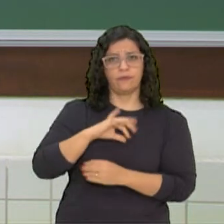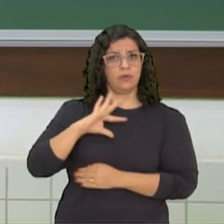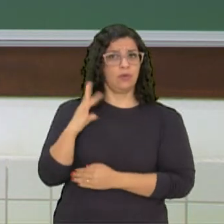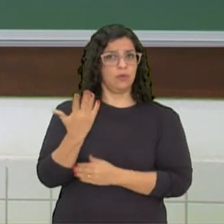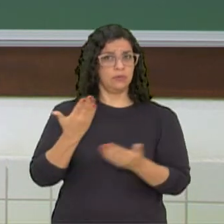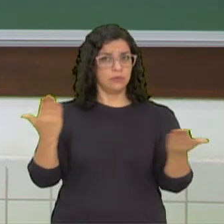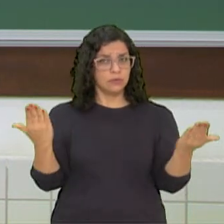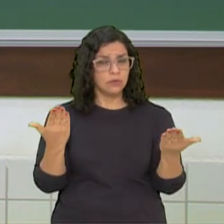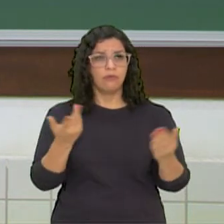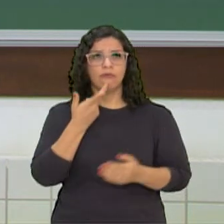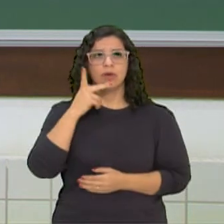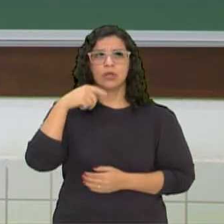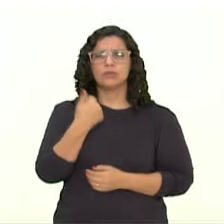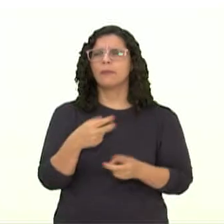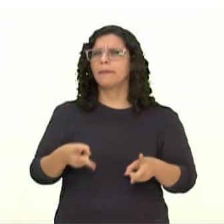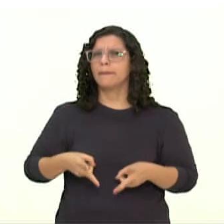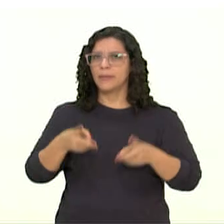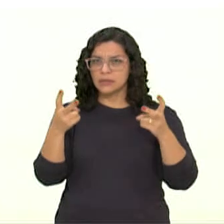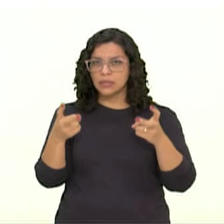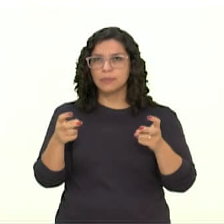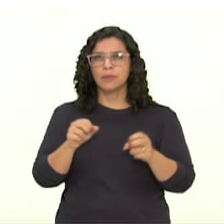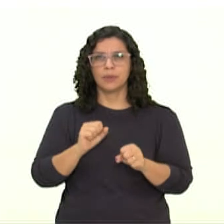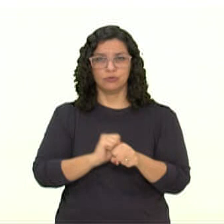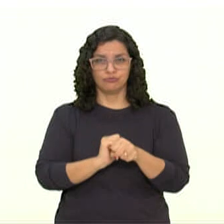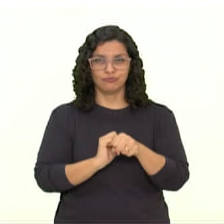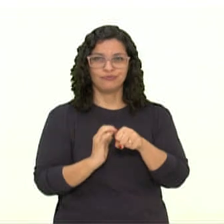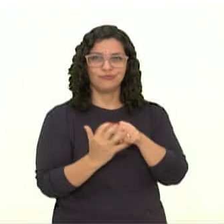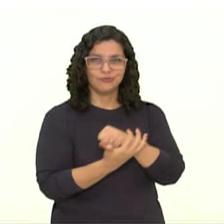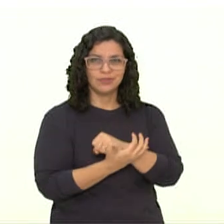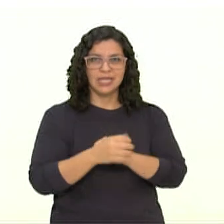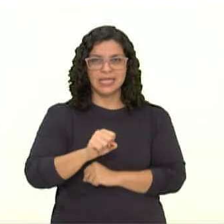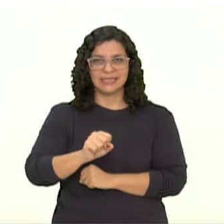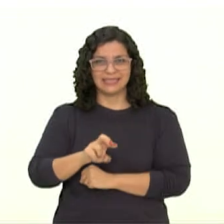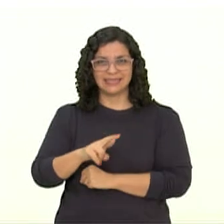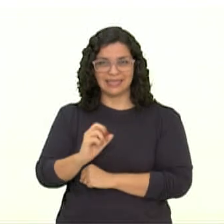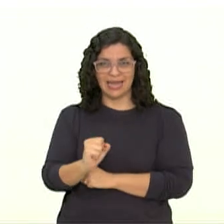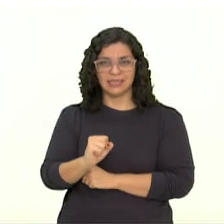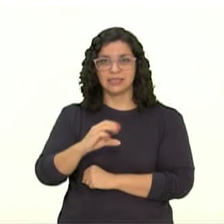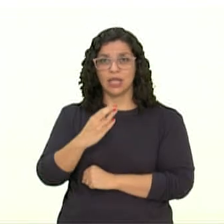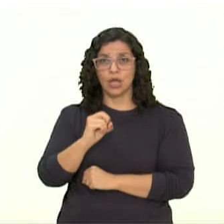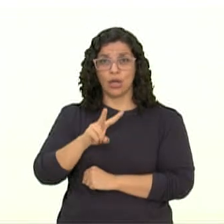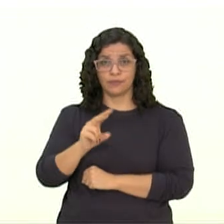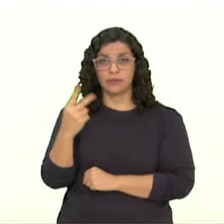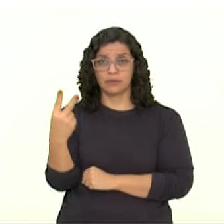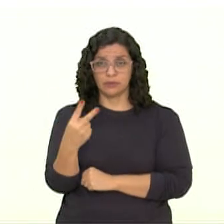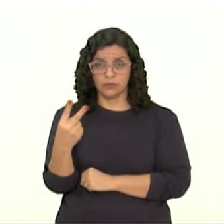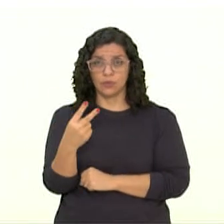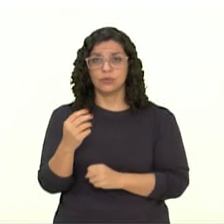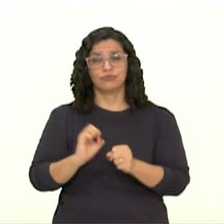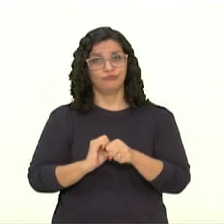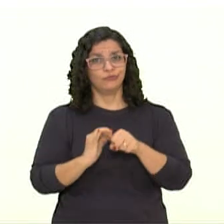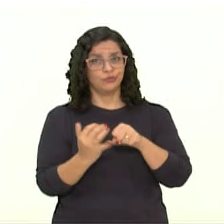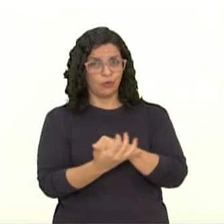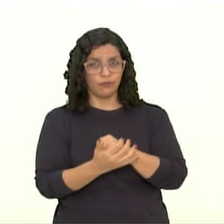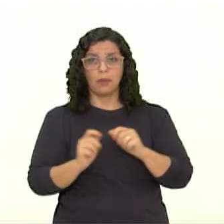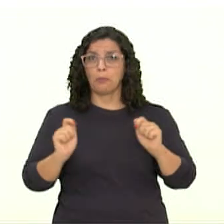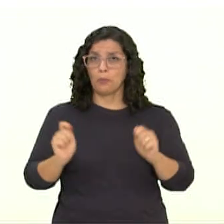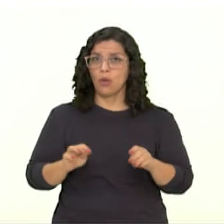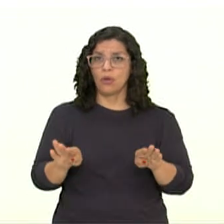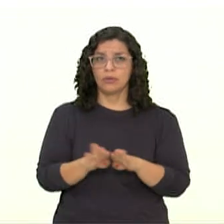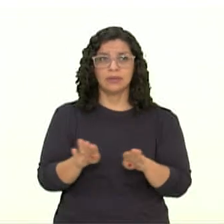ali, que detectaram, né, a SARS-CoV-2, ou seja, o COVID, né, tem